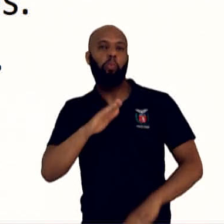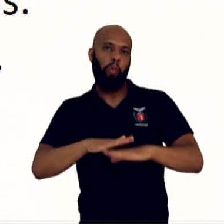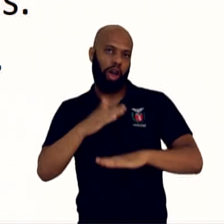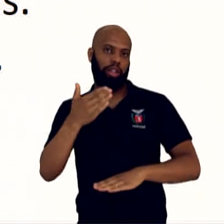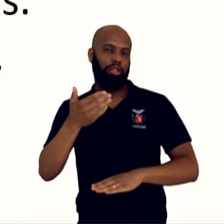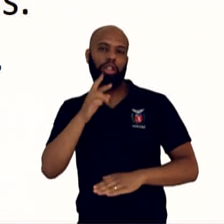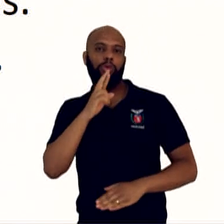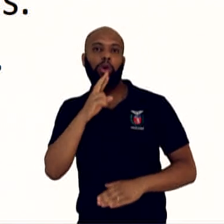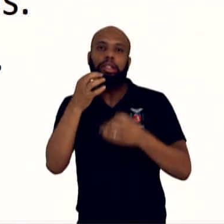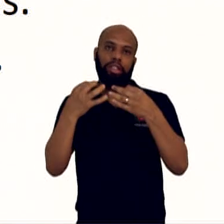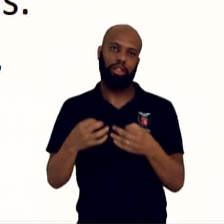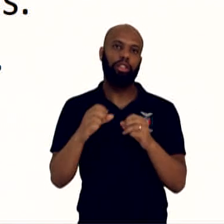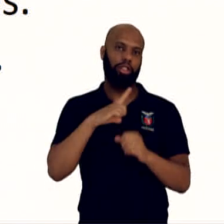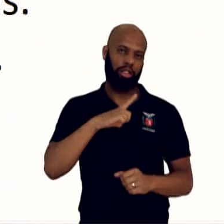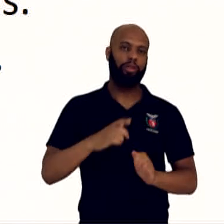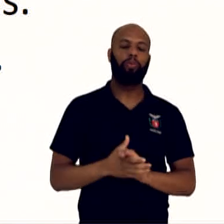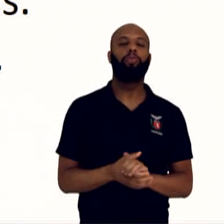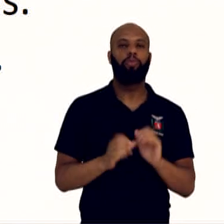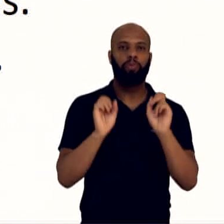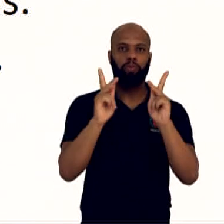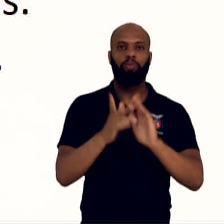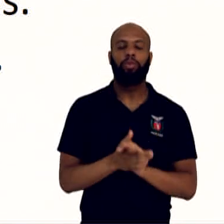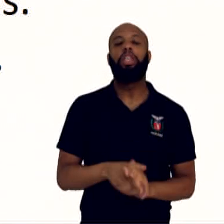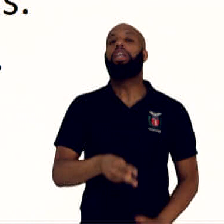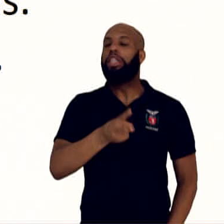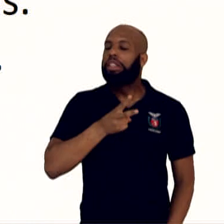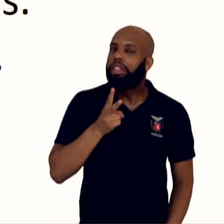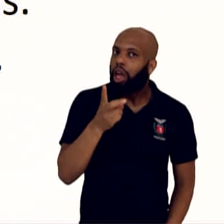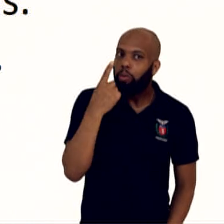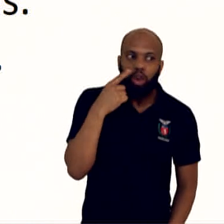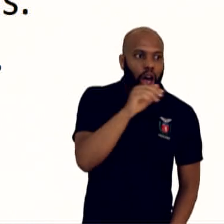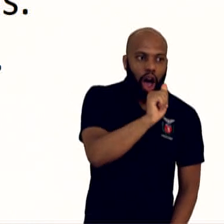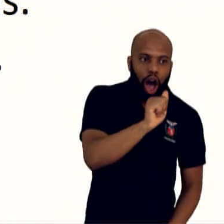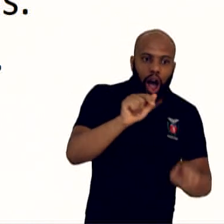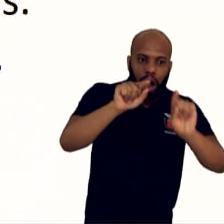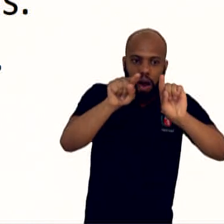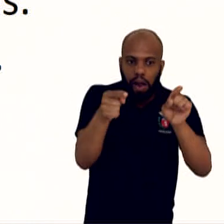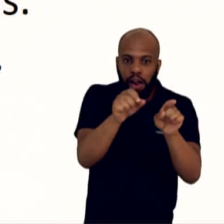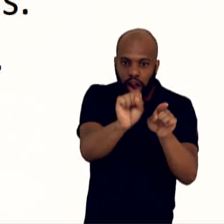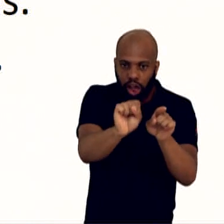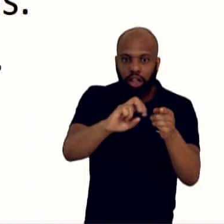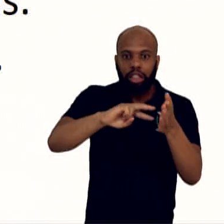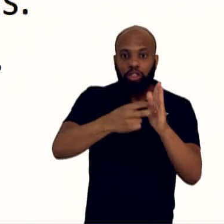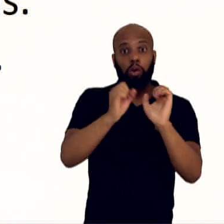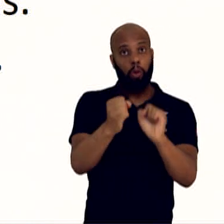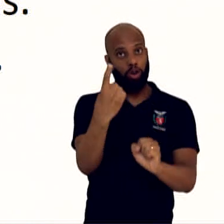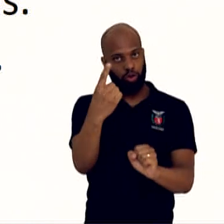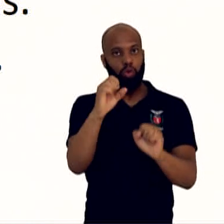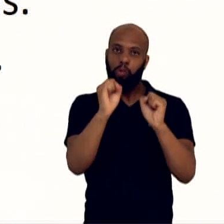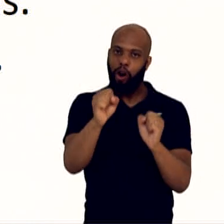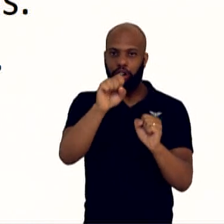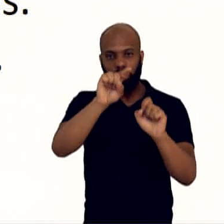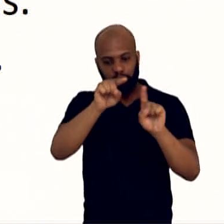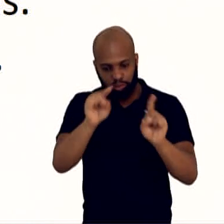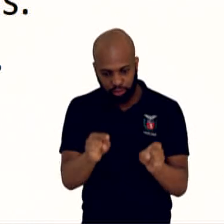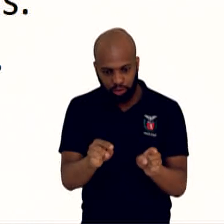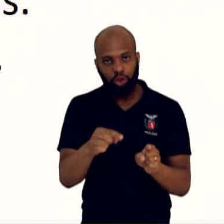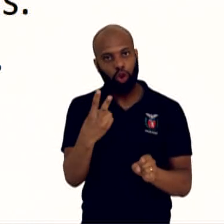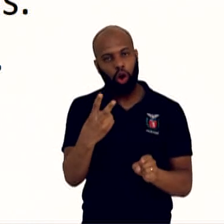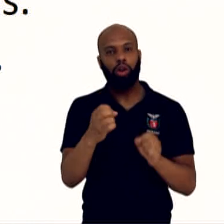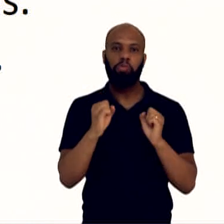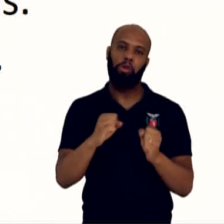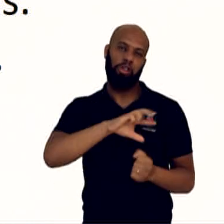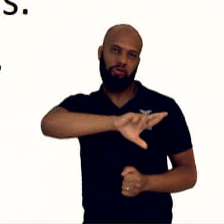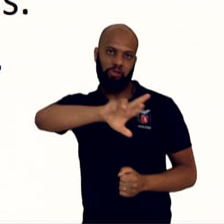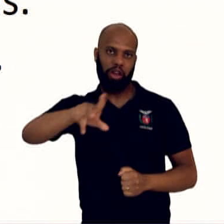que uma, certo? Ok? Sempre preste atenção nesses detalhes das questões que vocês têm para responder. Então,